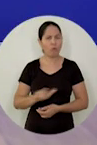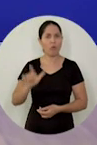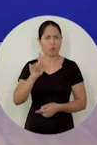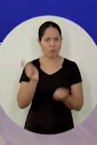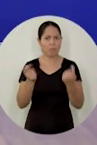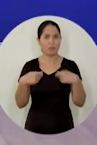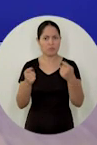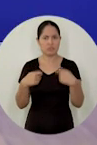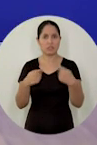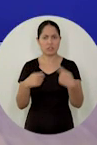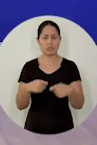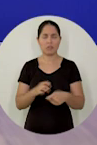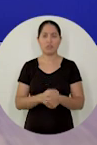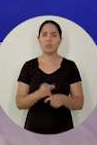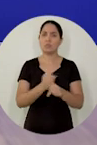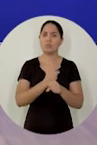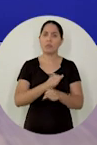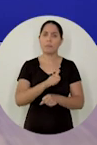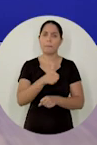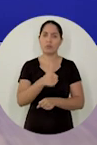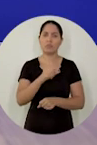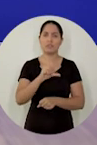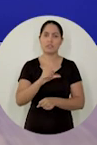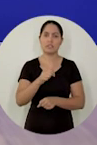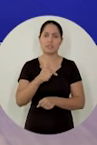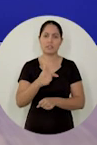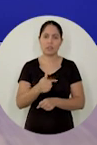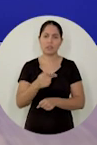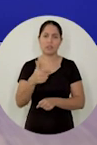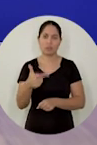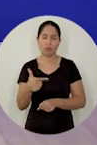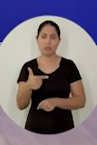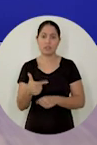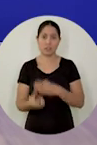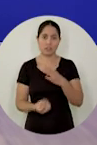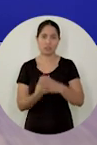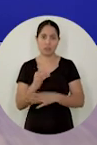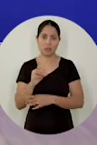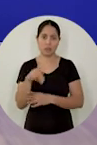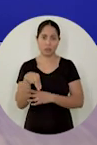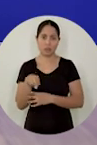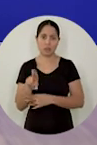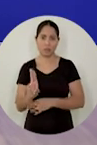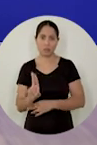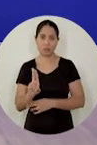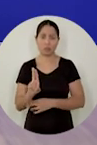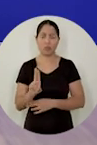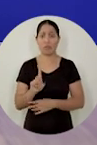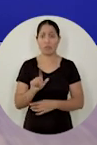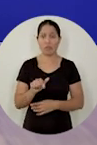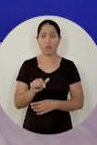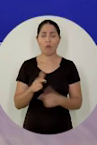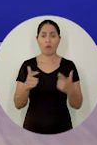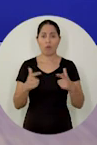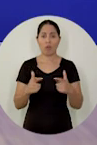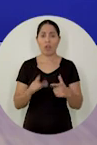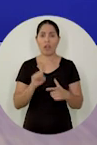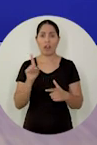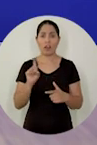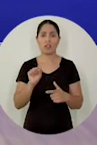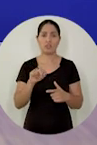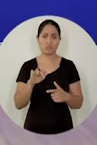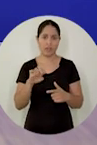dúvida nenhuma. Desde 1972, na Conferência das Nações Unidas sobre o Meio Ambiente Humano, realizada em Estocolmo, na